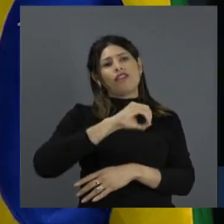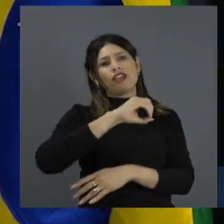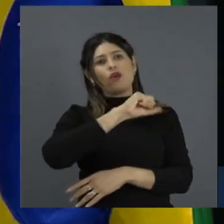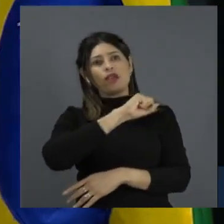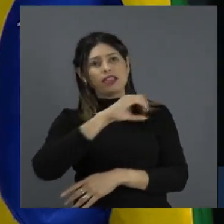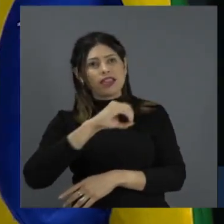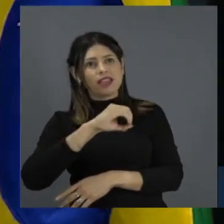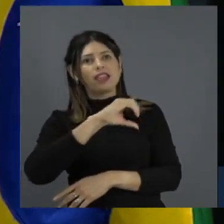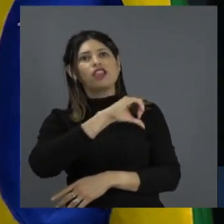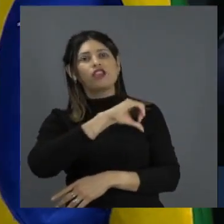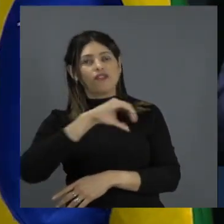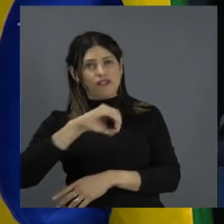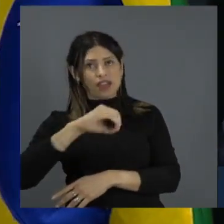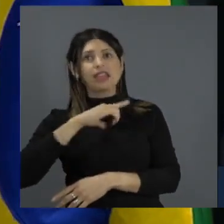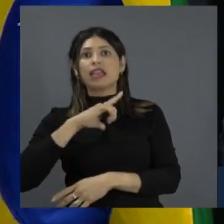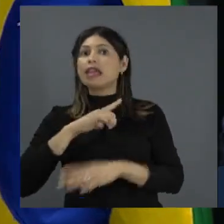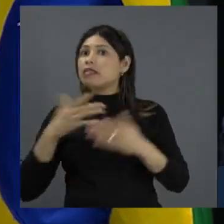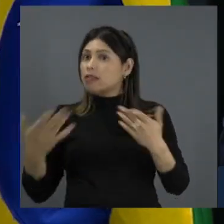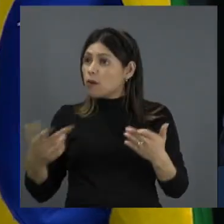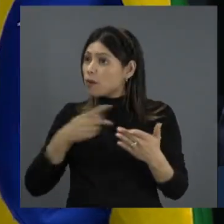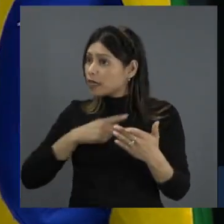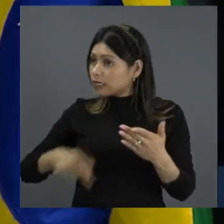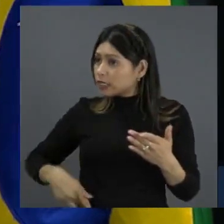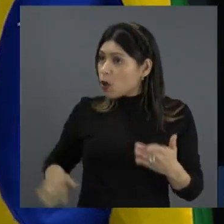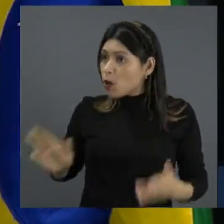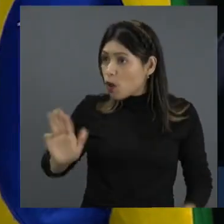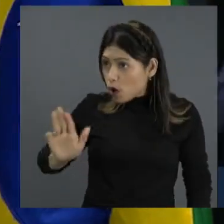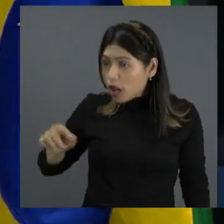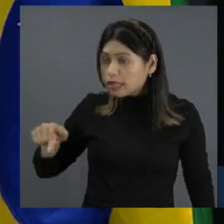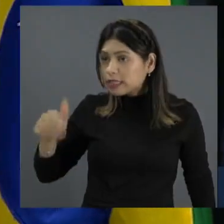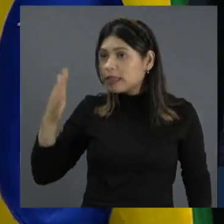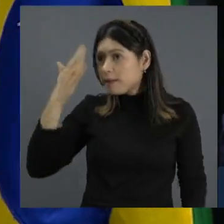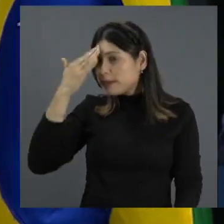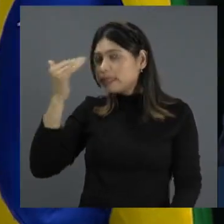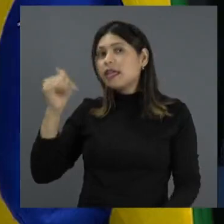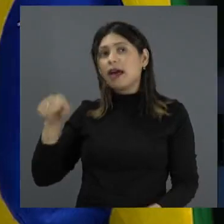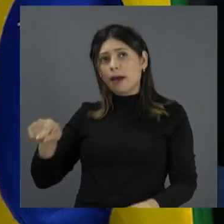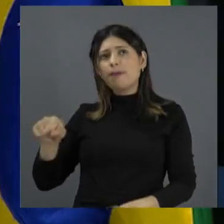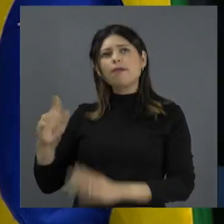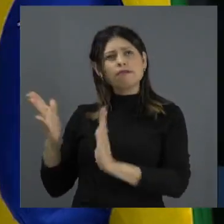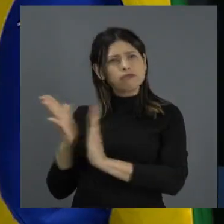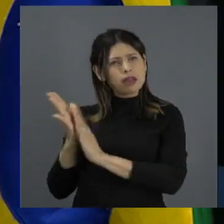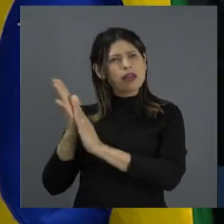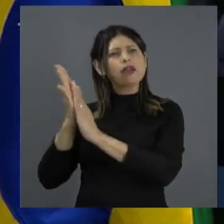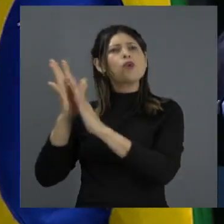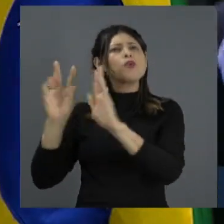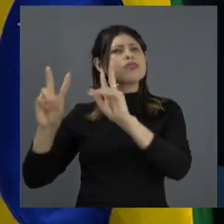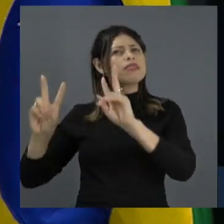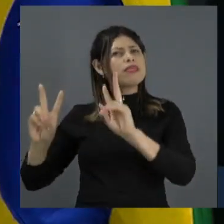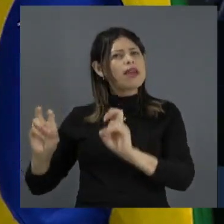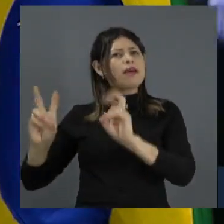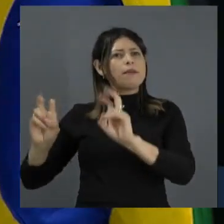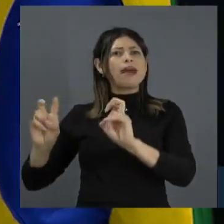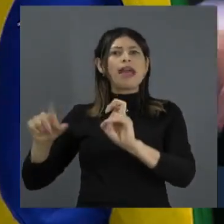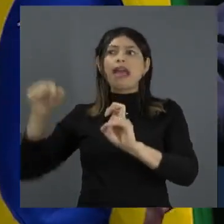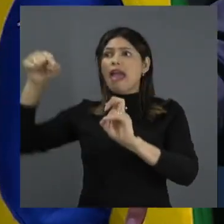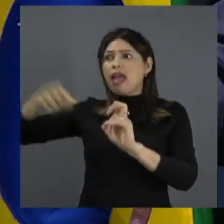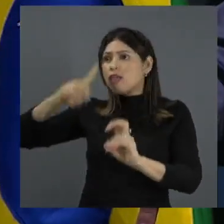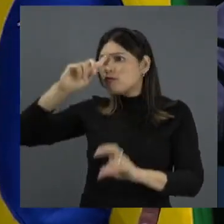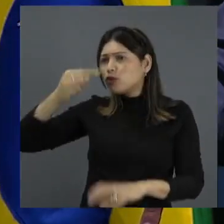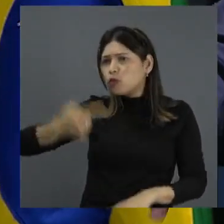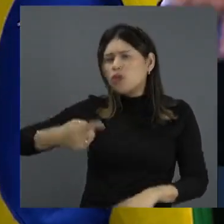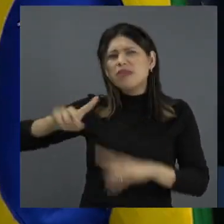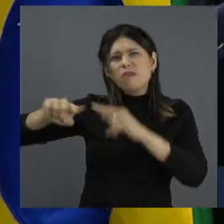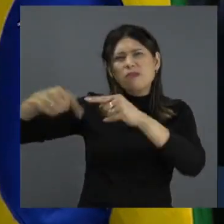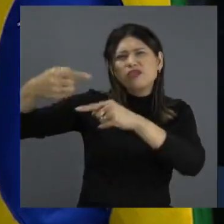presidente Lula tem que se reconhecer isso e tem que se parabenizar com relação a esse assunto. Ele decretou, depois de tantos